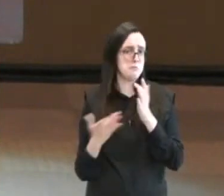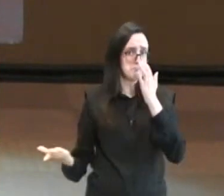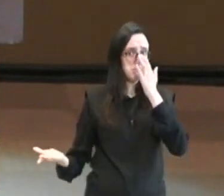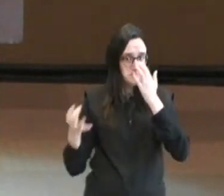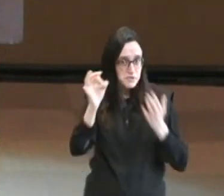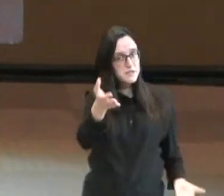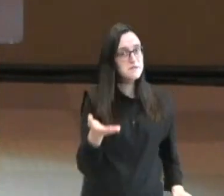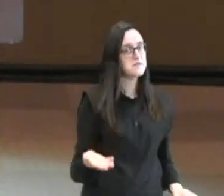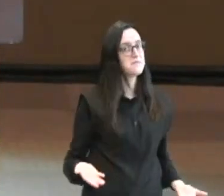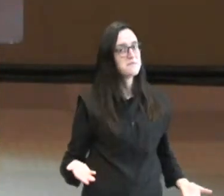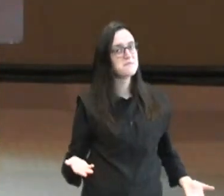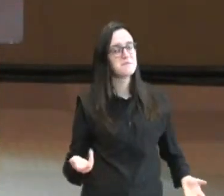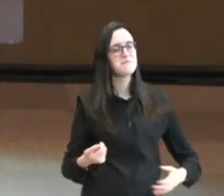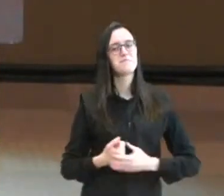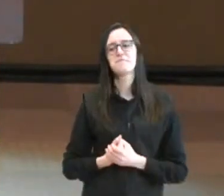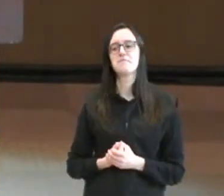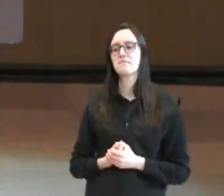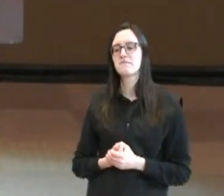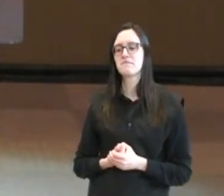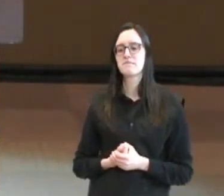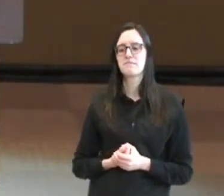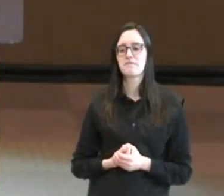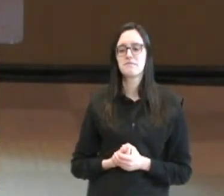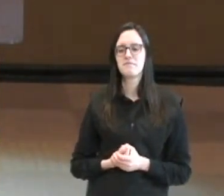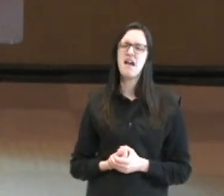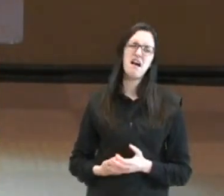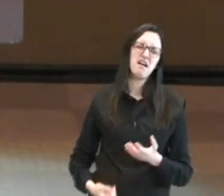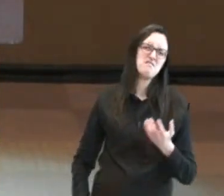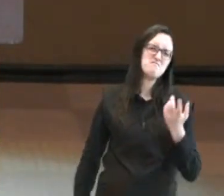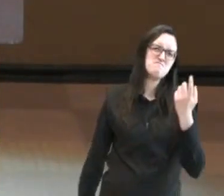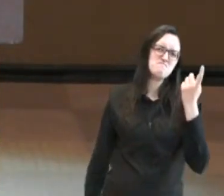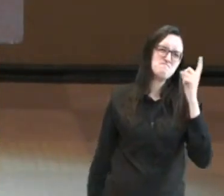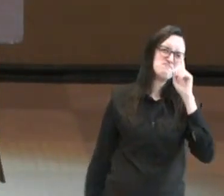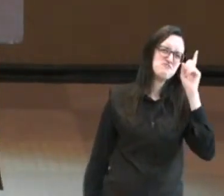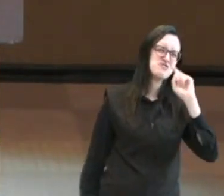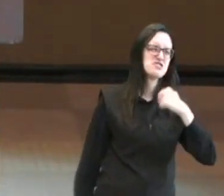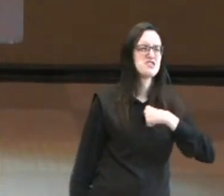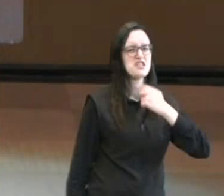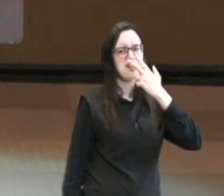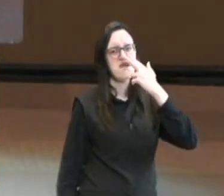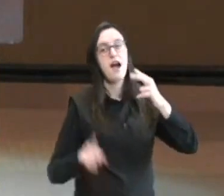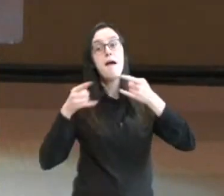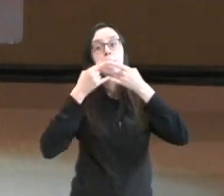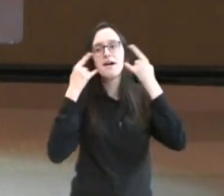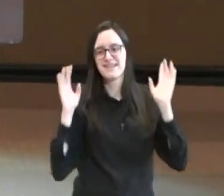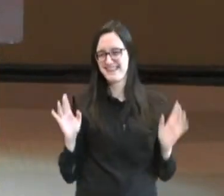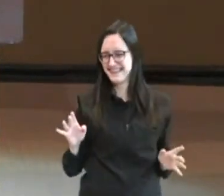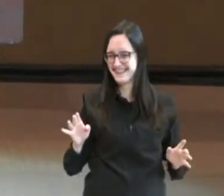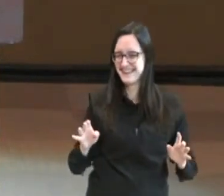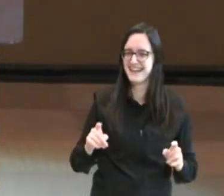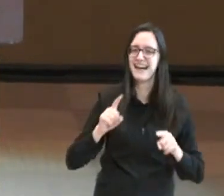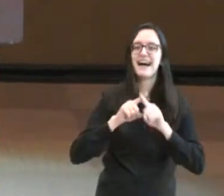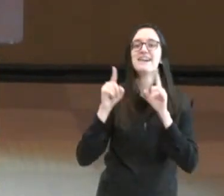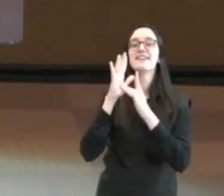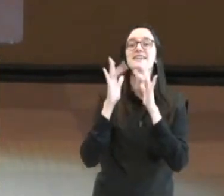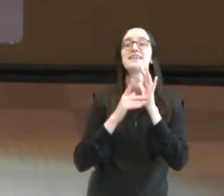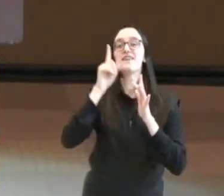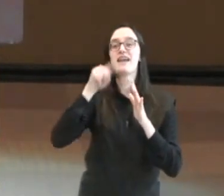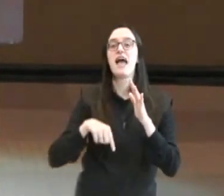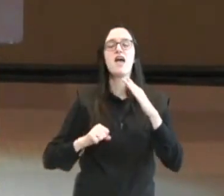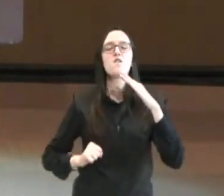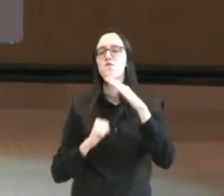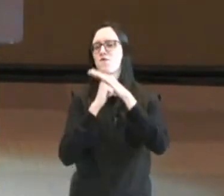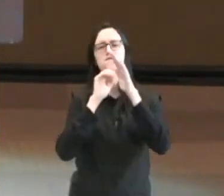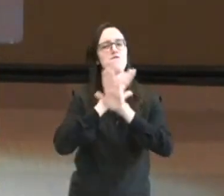é? Não disseram é não, puxa, eu acho que é a máscara. Mas Ele é suficiente.